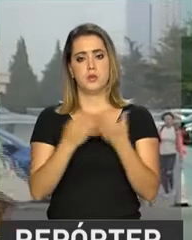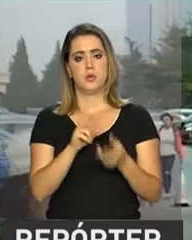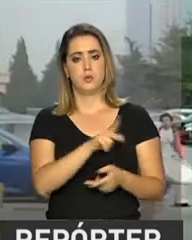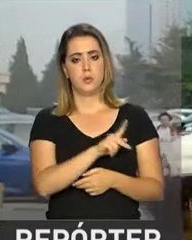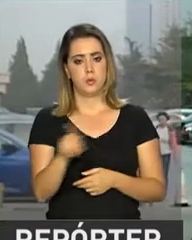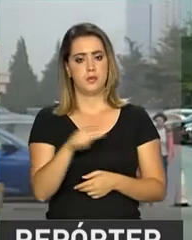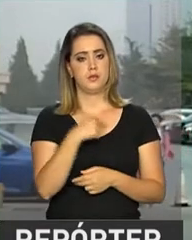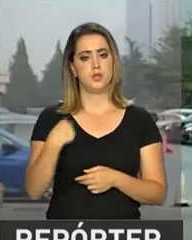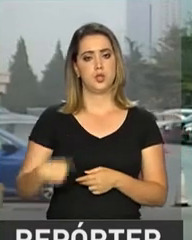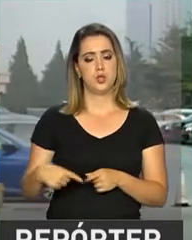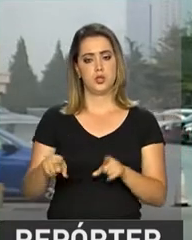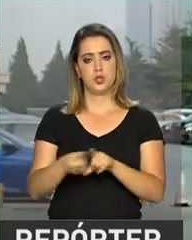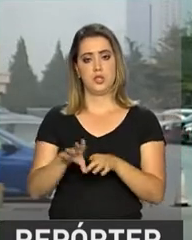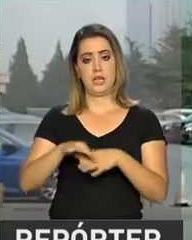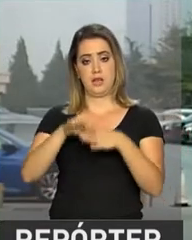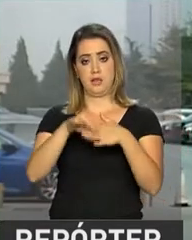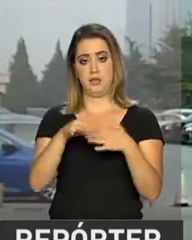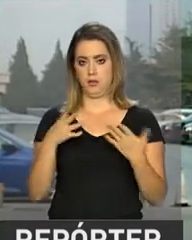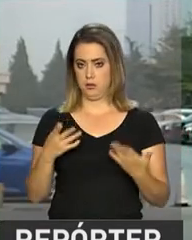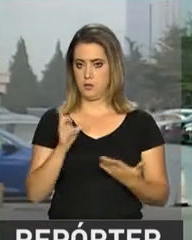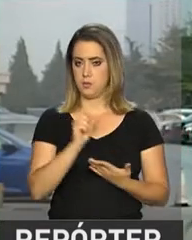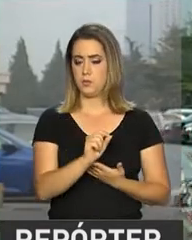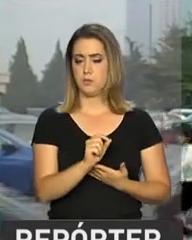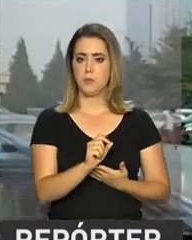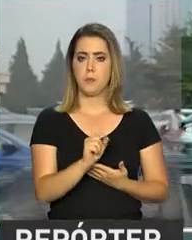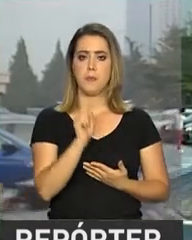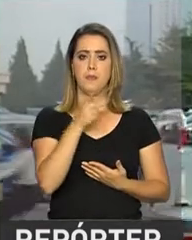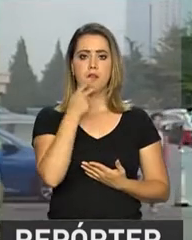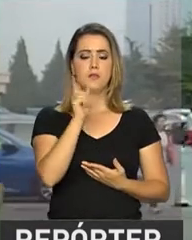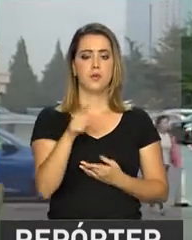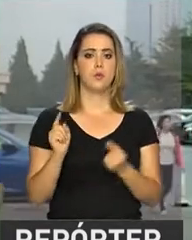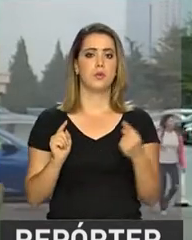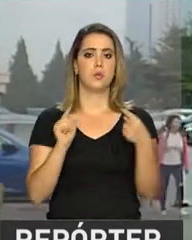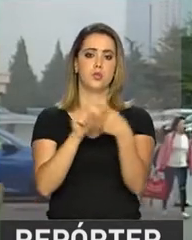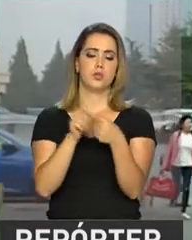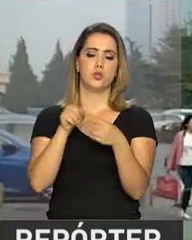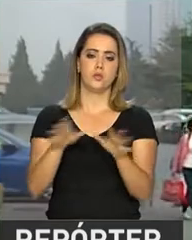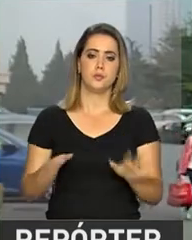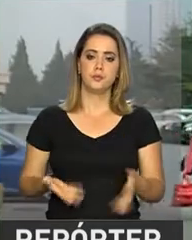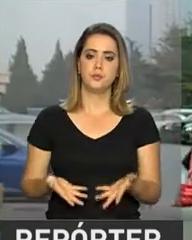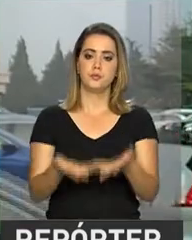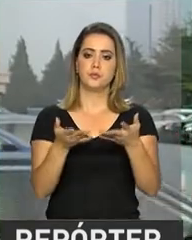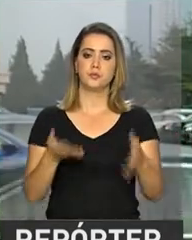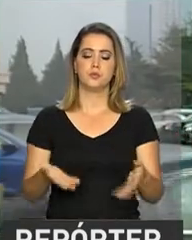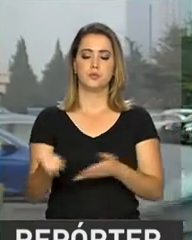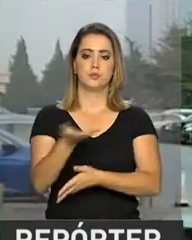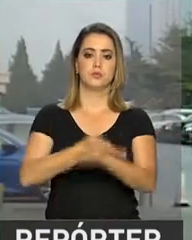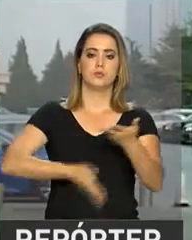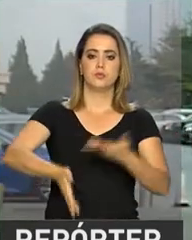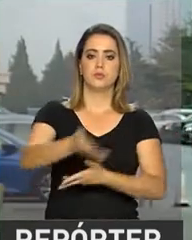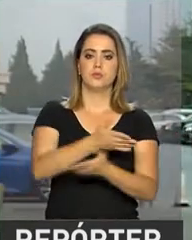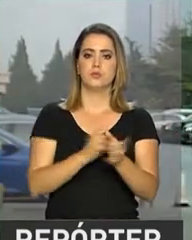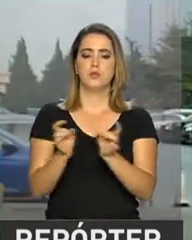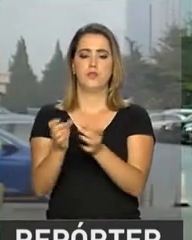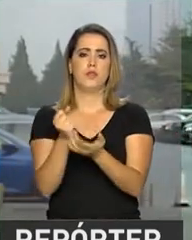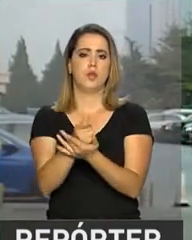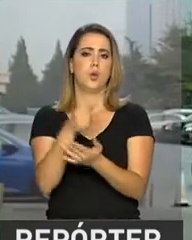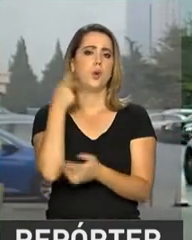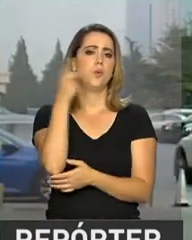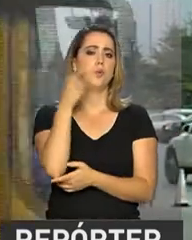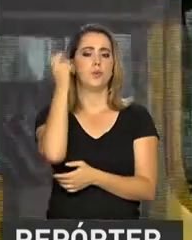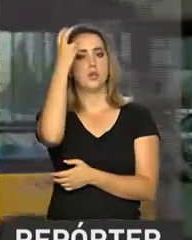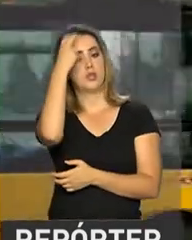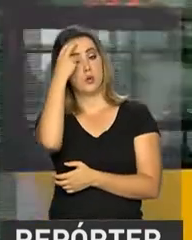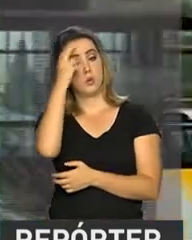com autoridades chinesas. Segundo o presidente Temer, o objetivo é incentivar as relações comerciais, políticas e